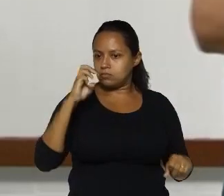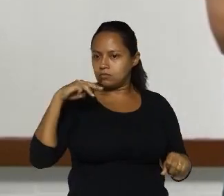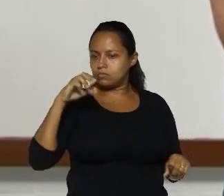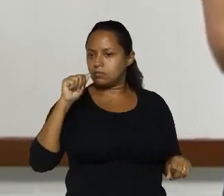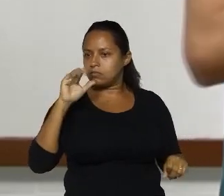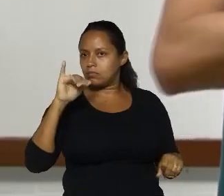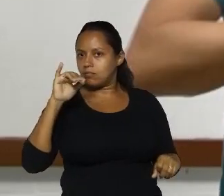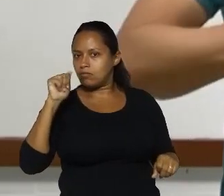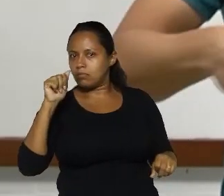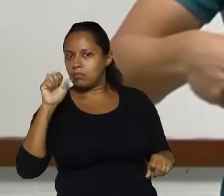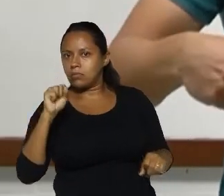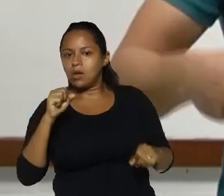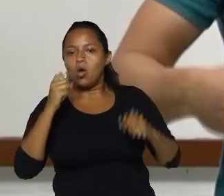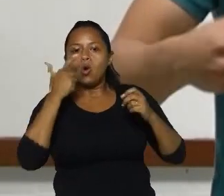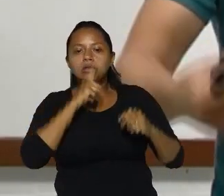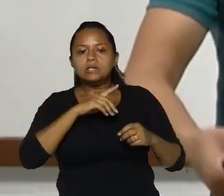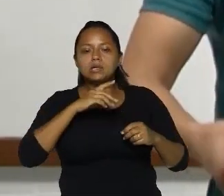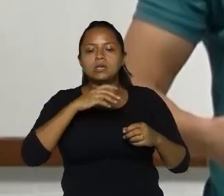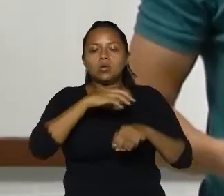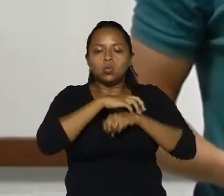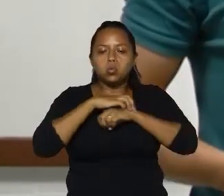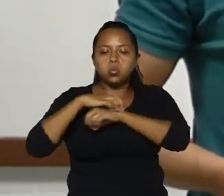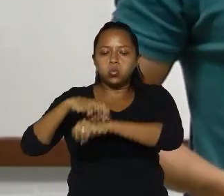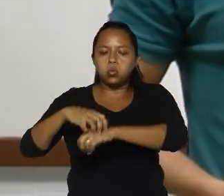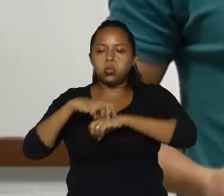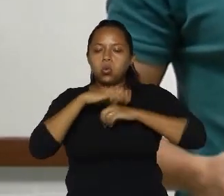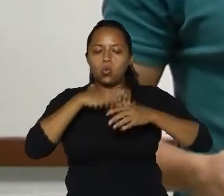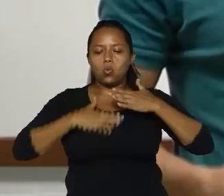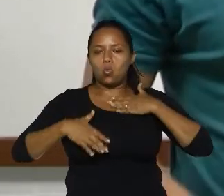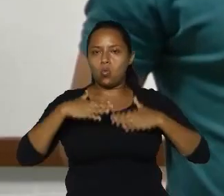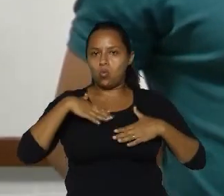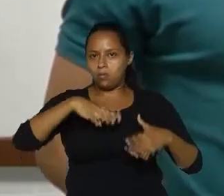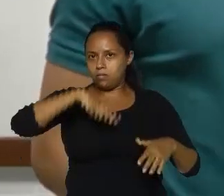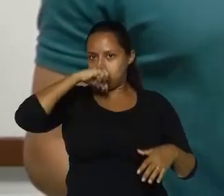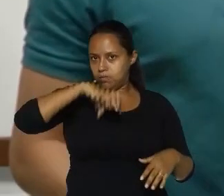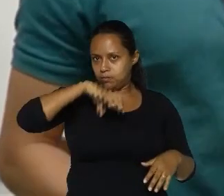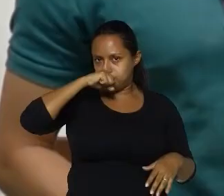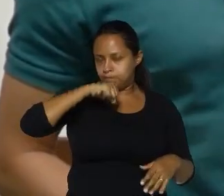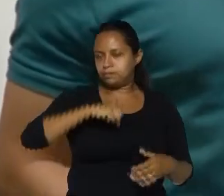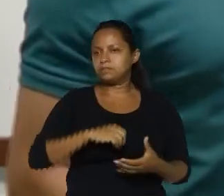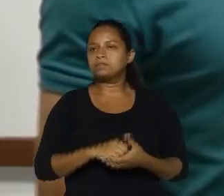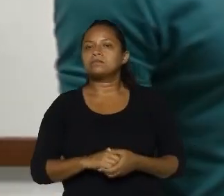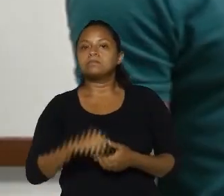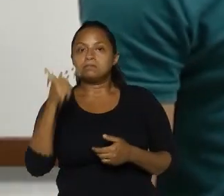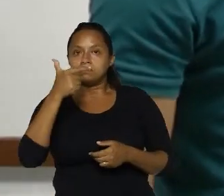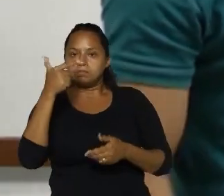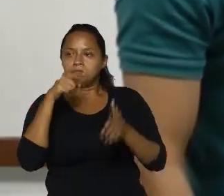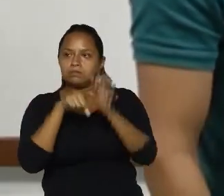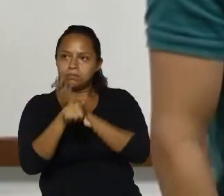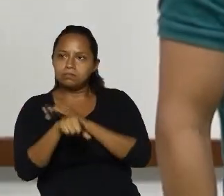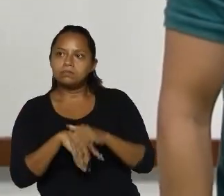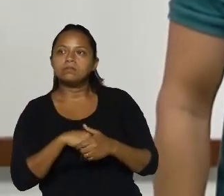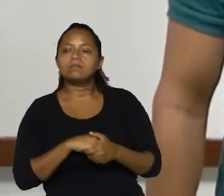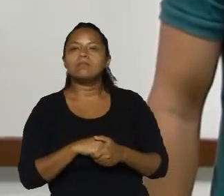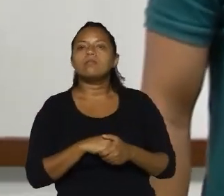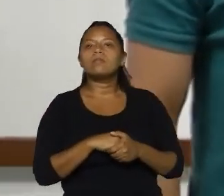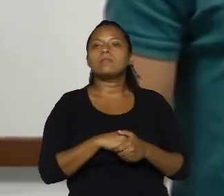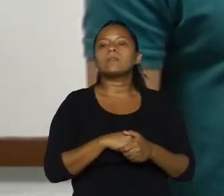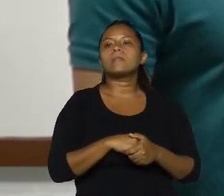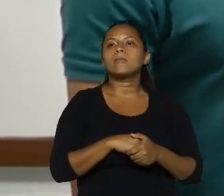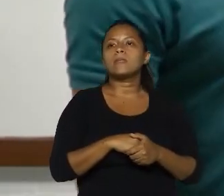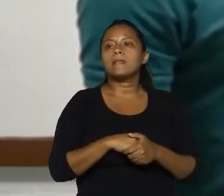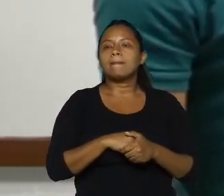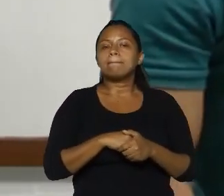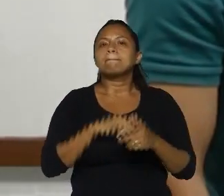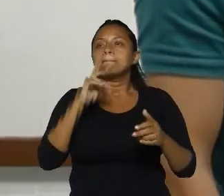elas consigam transportar o oxigênio, esse gás respiratório. Vamos para a nossa segunda questão. Essa